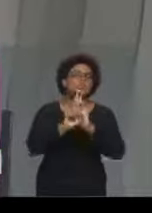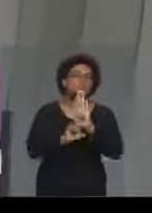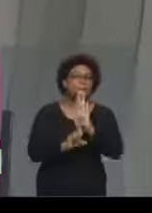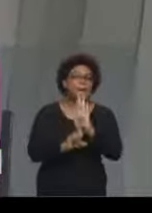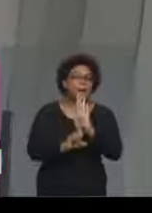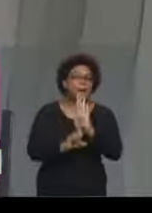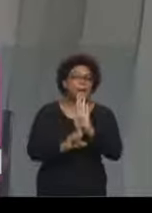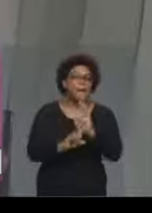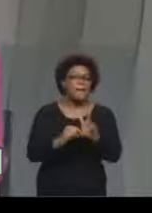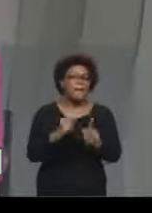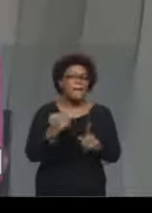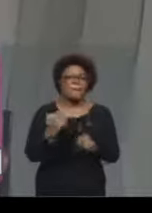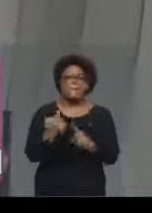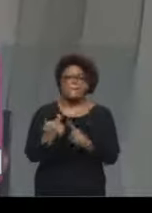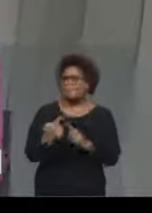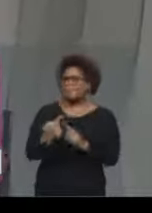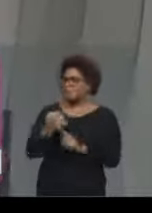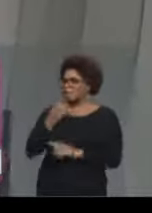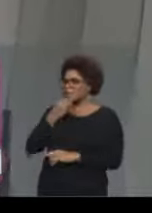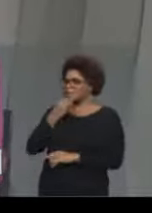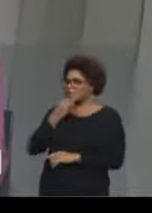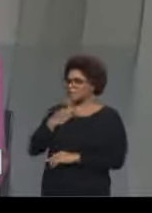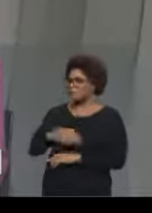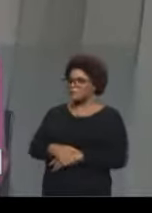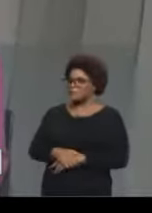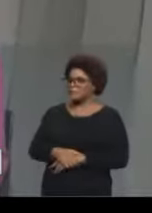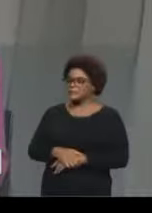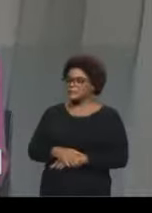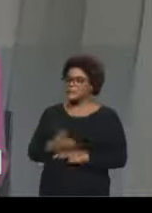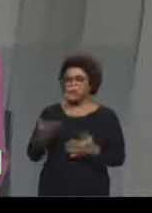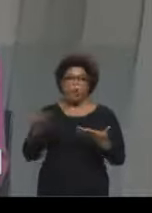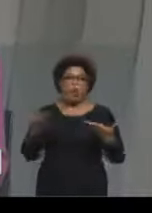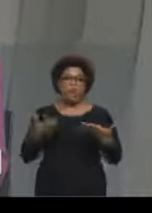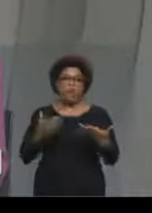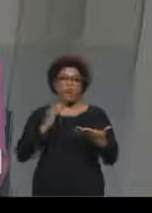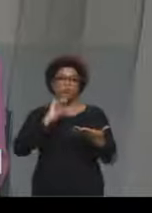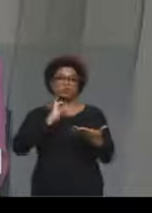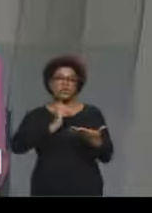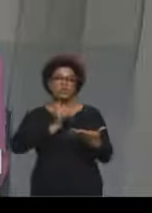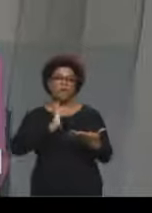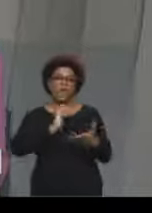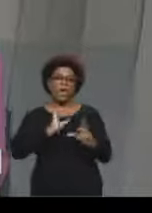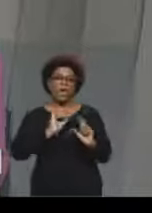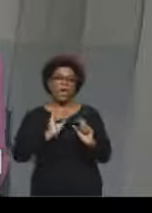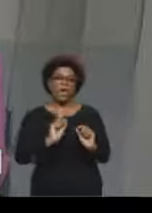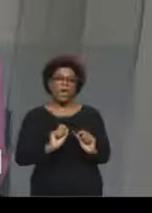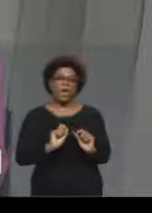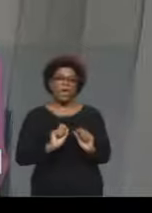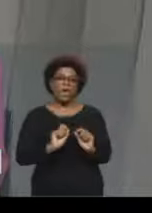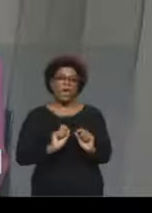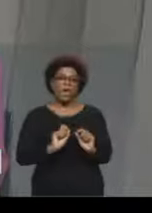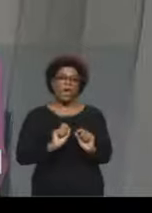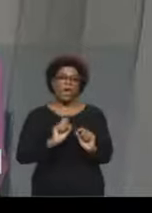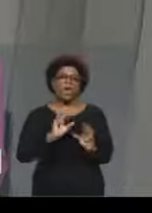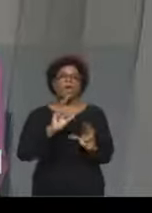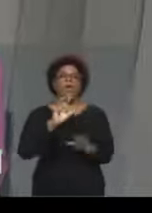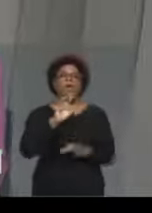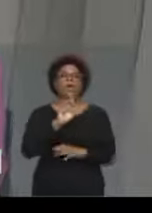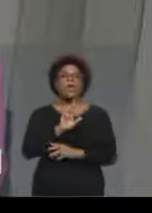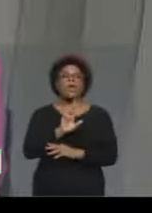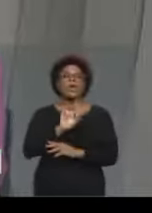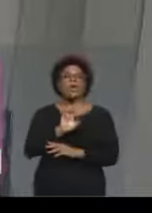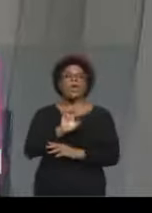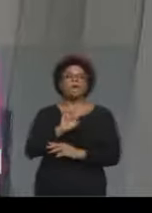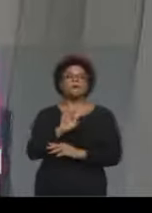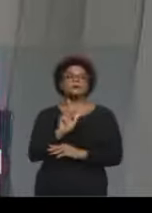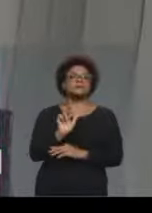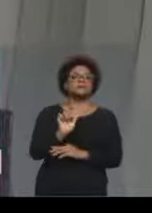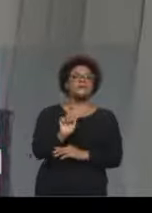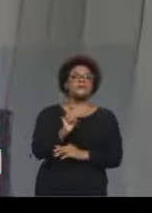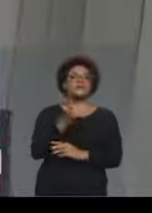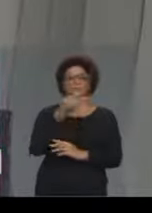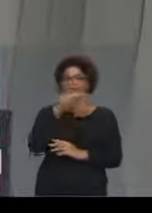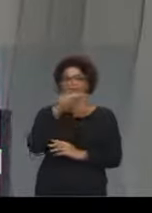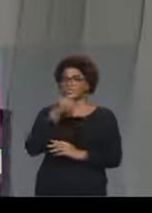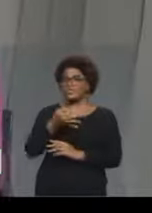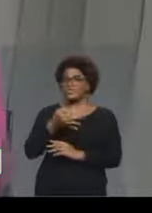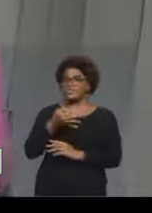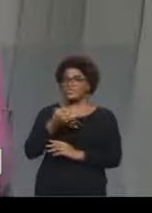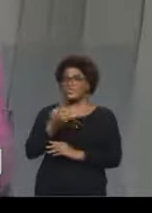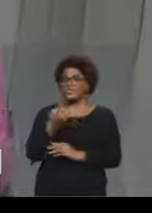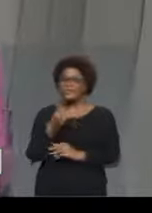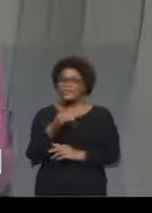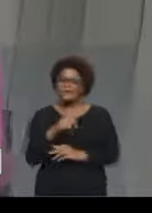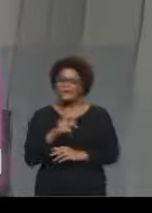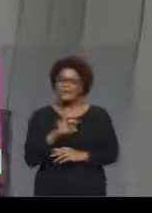resenha crítica, se você sabe que tipo de texto ou qual a tipologia textual, ou o gênero